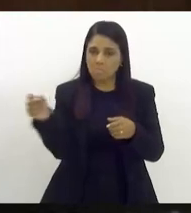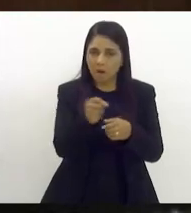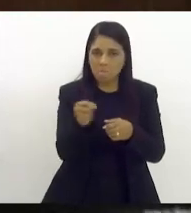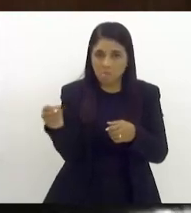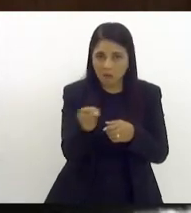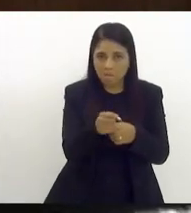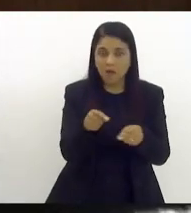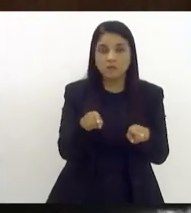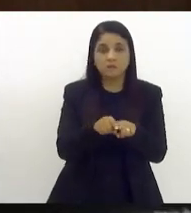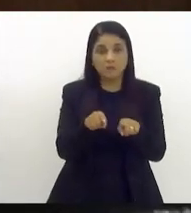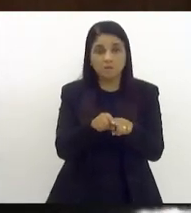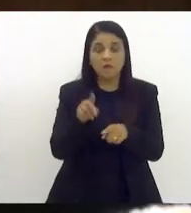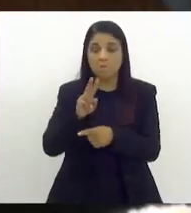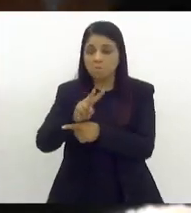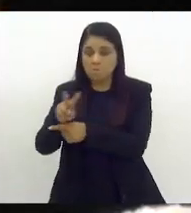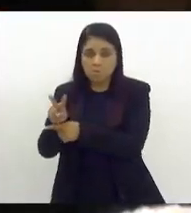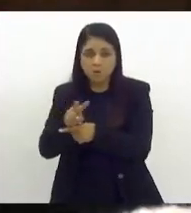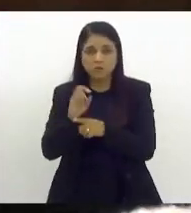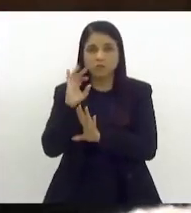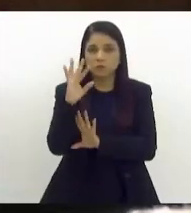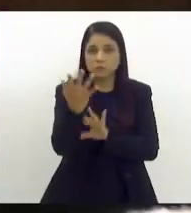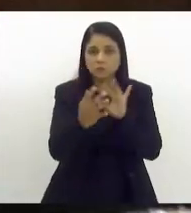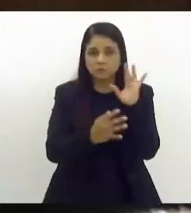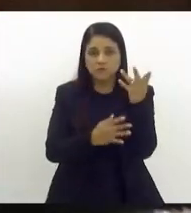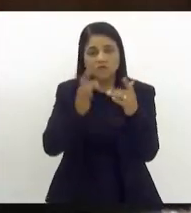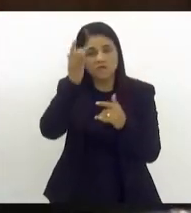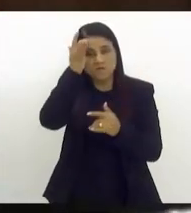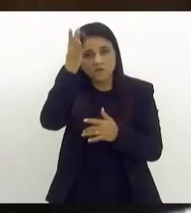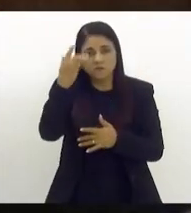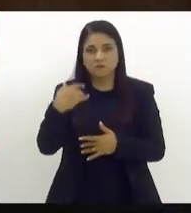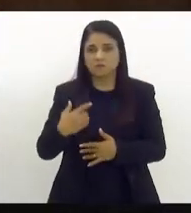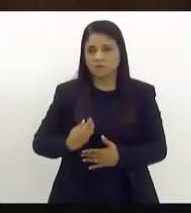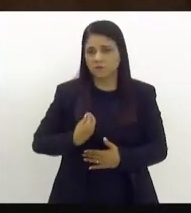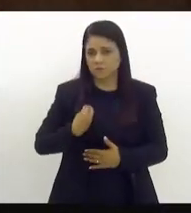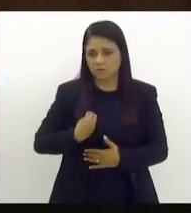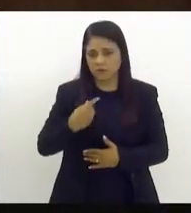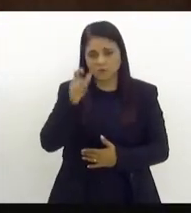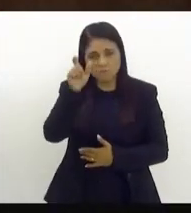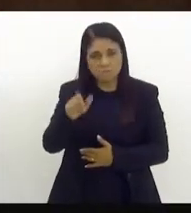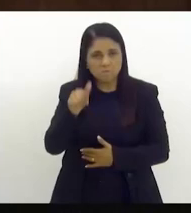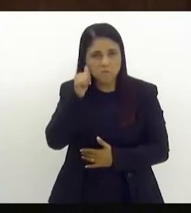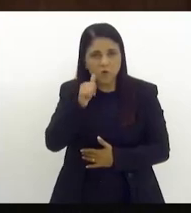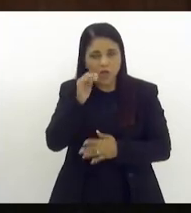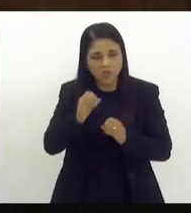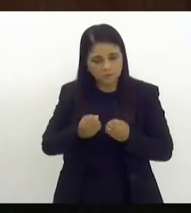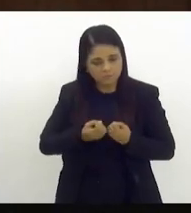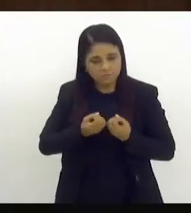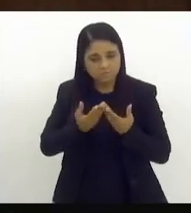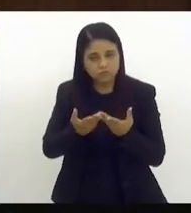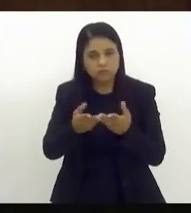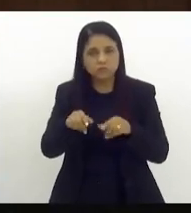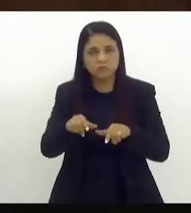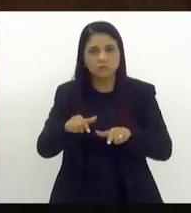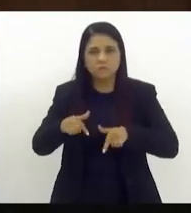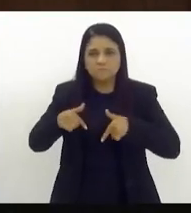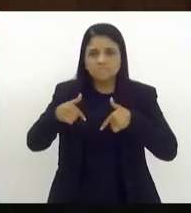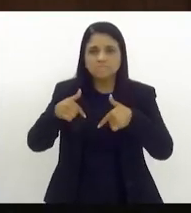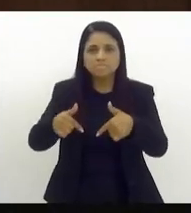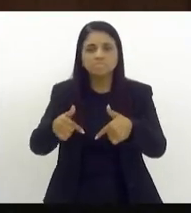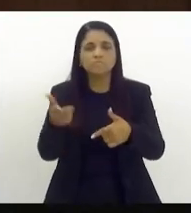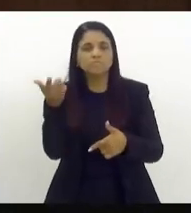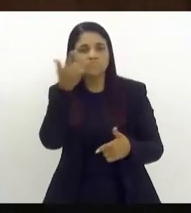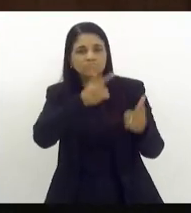ainda, facilitando a vida de mulheres que se dedicam a isso, para garantir, né, um